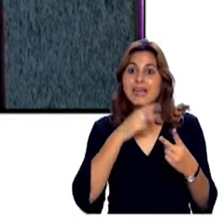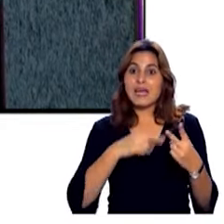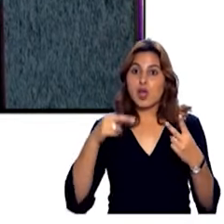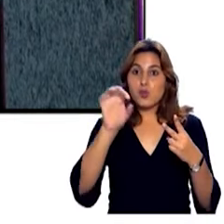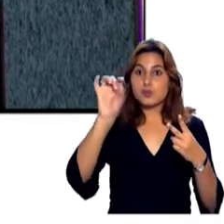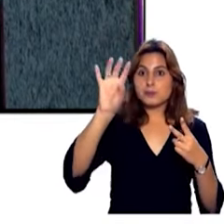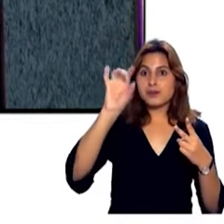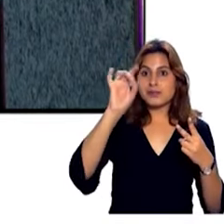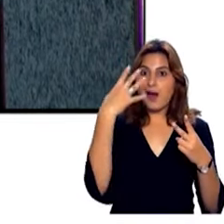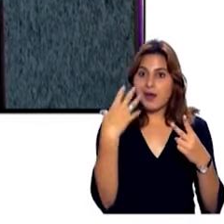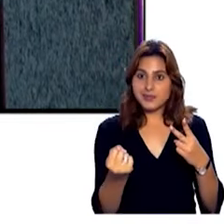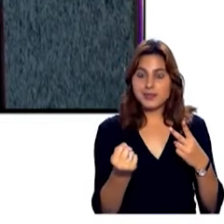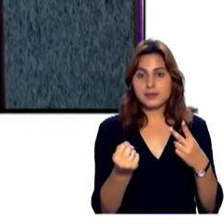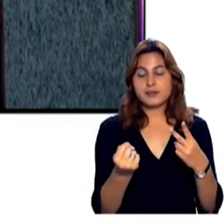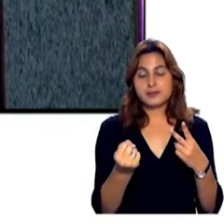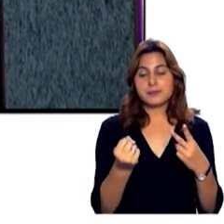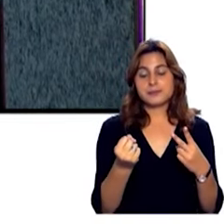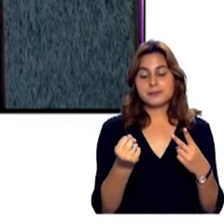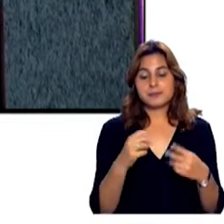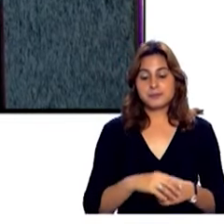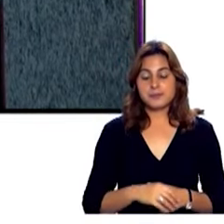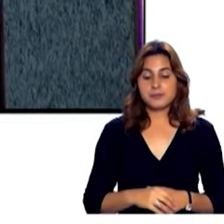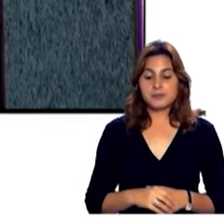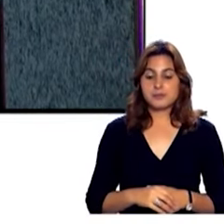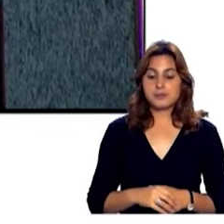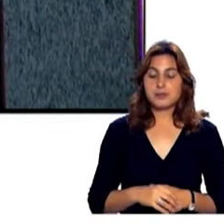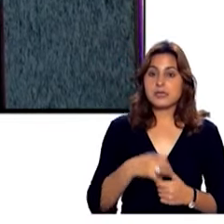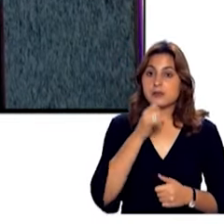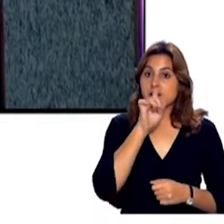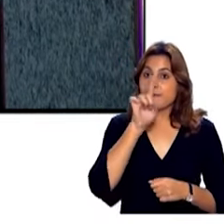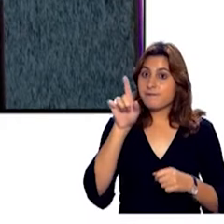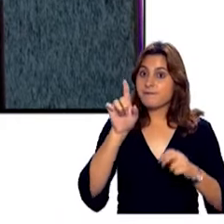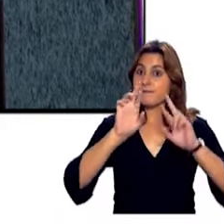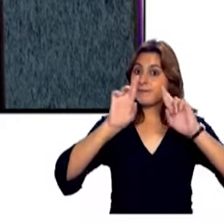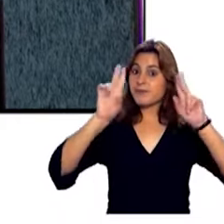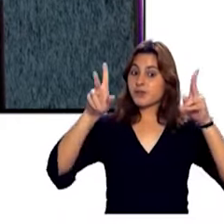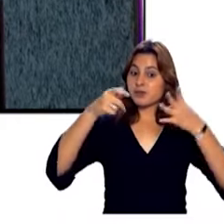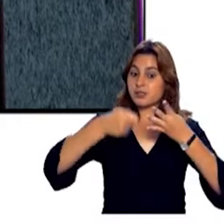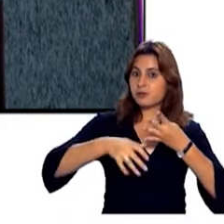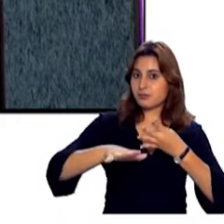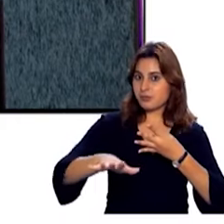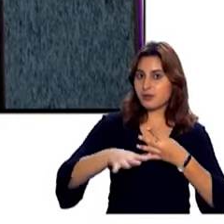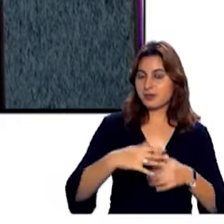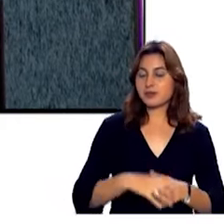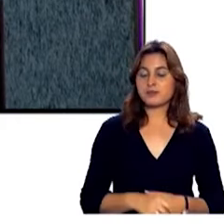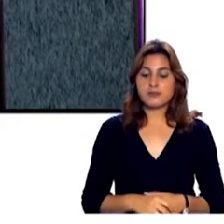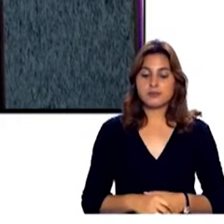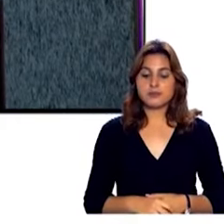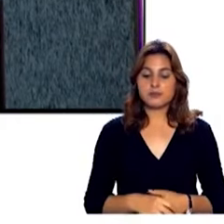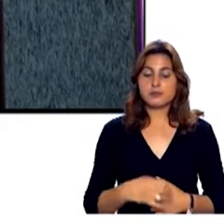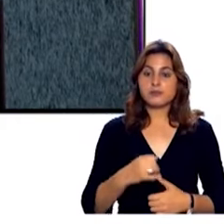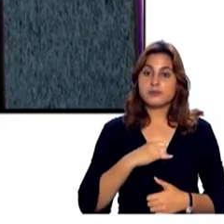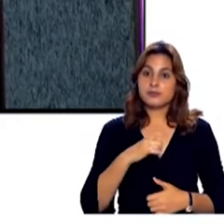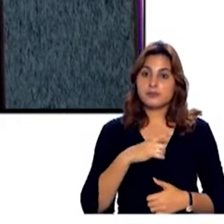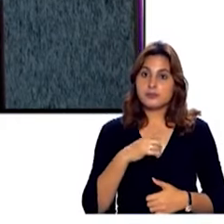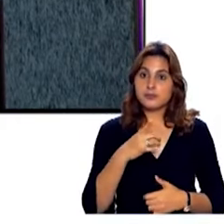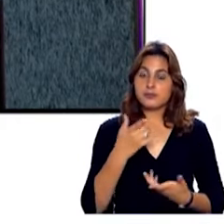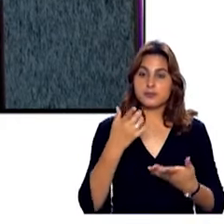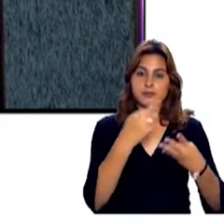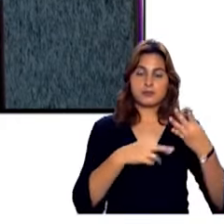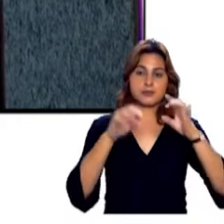admitido quando se fala em divergência jurisprudencial Ora se eu tenho um recurso especial que só pode ser